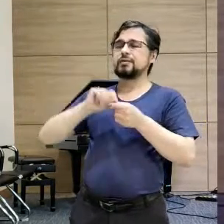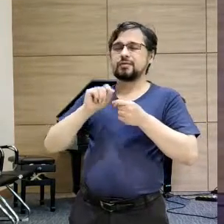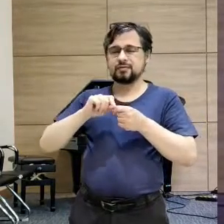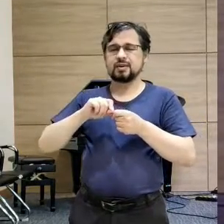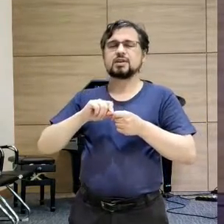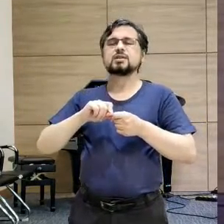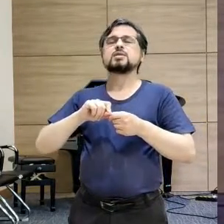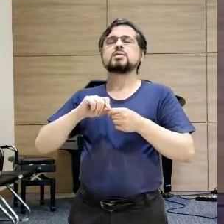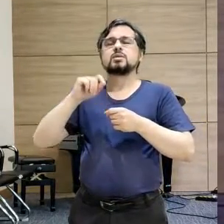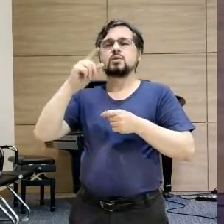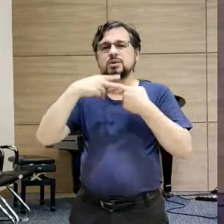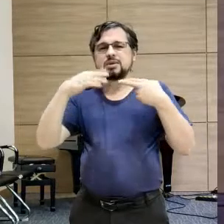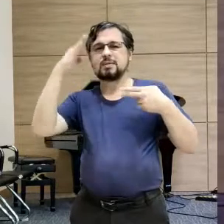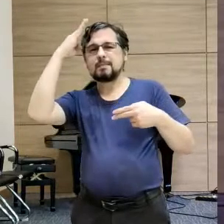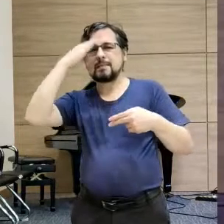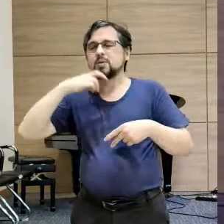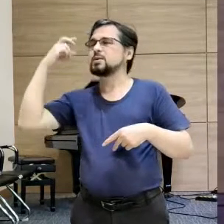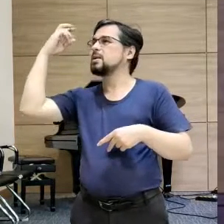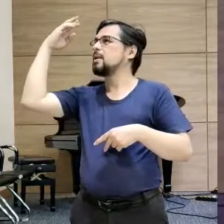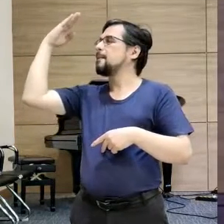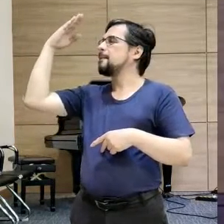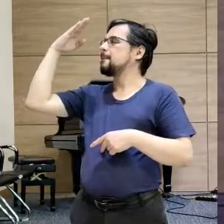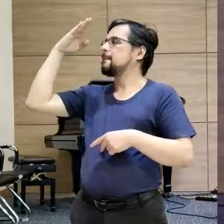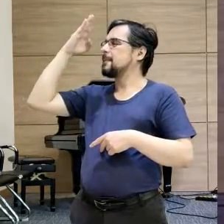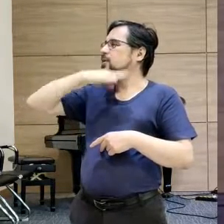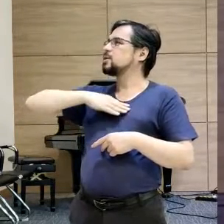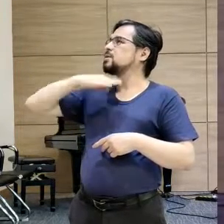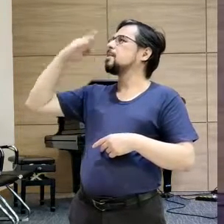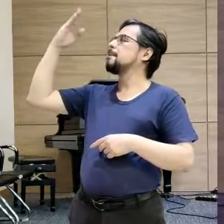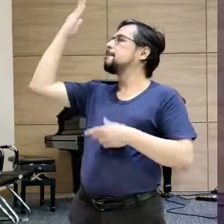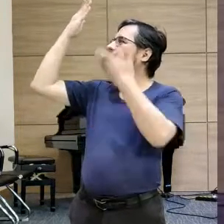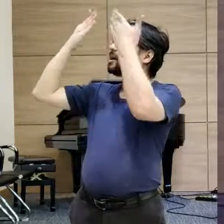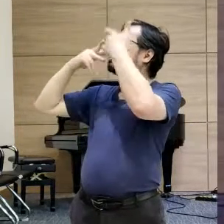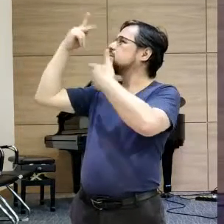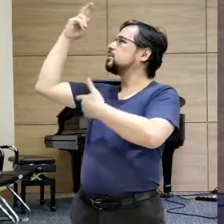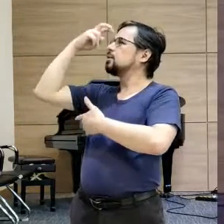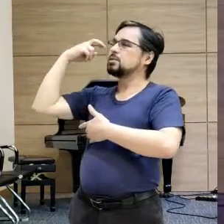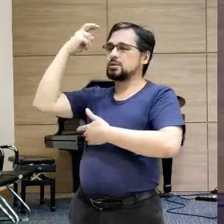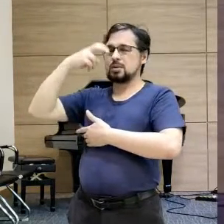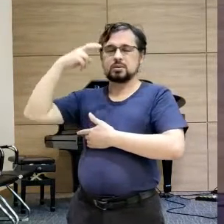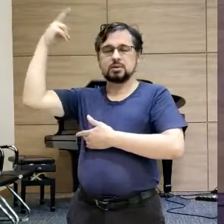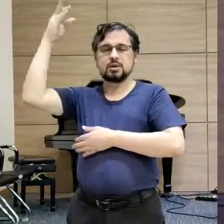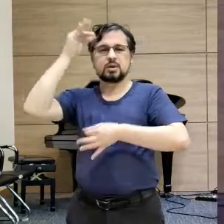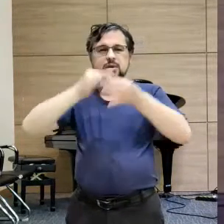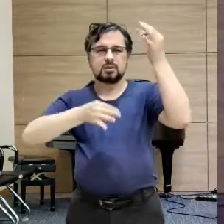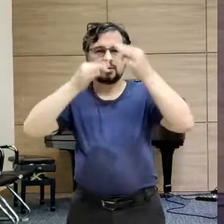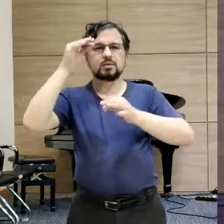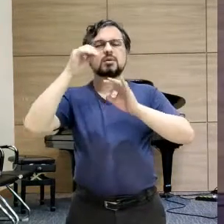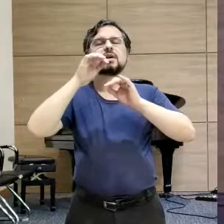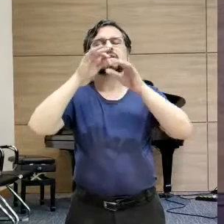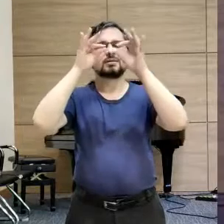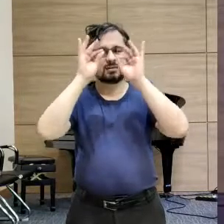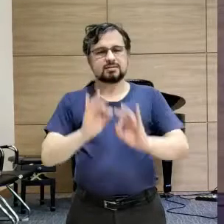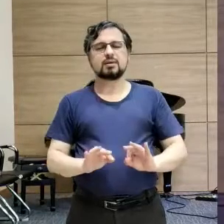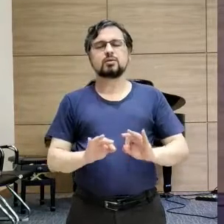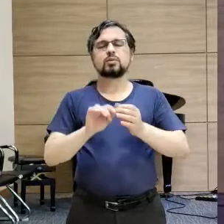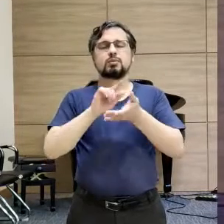diante dos teus olhos, por isso a tua sentença é justa e o teu julgamento é puro, Senhor.